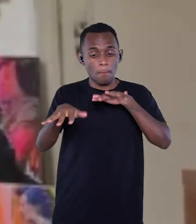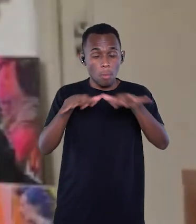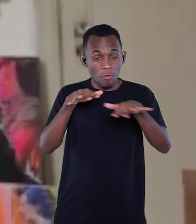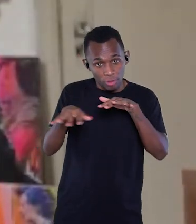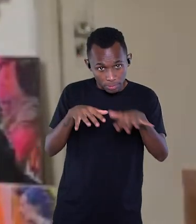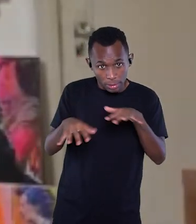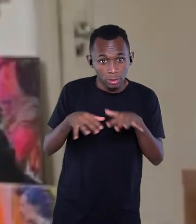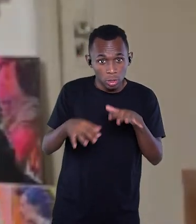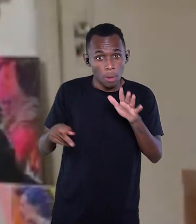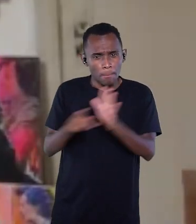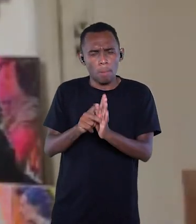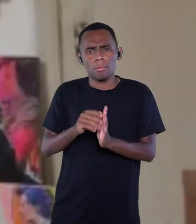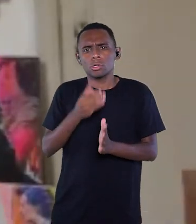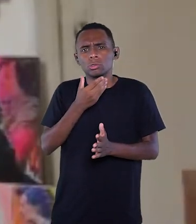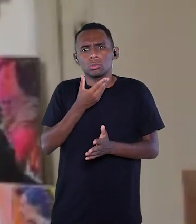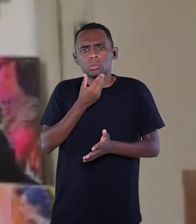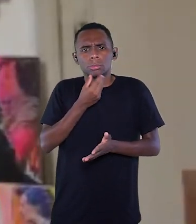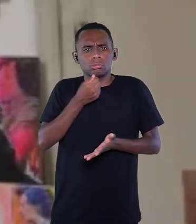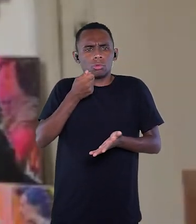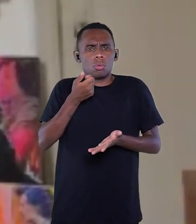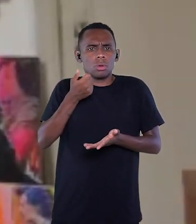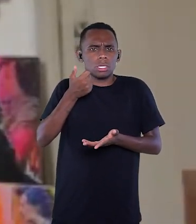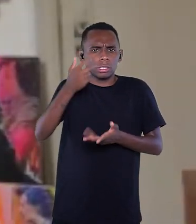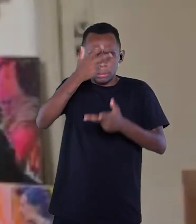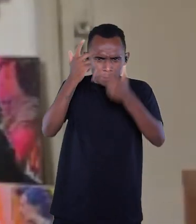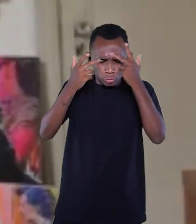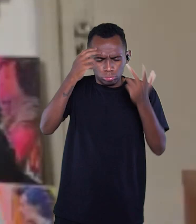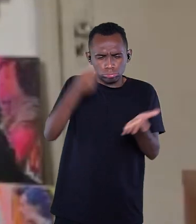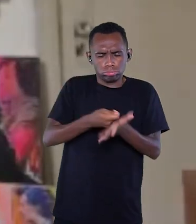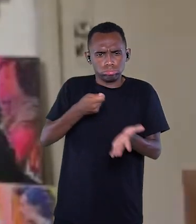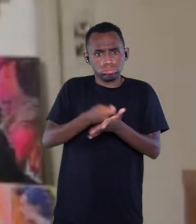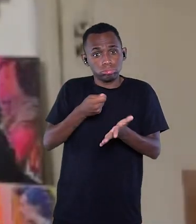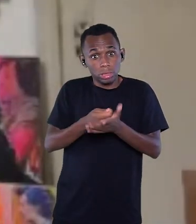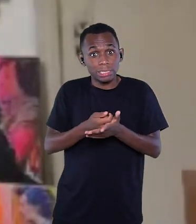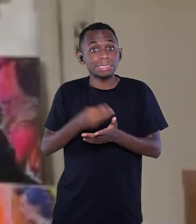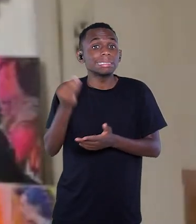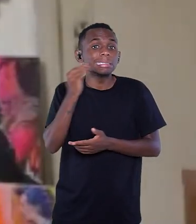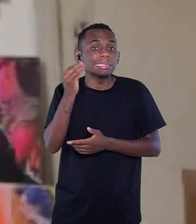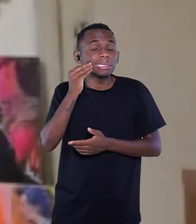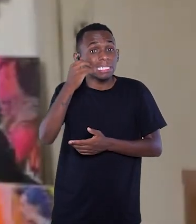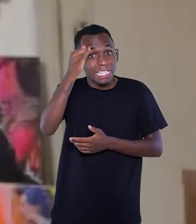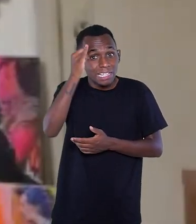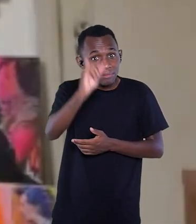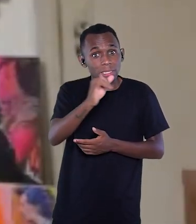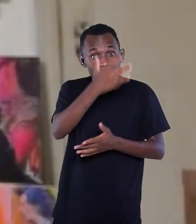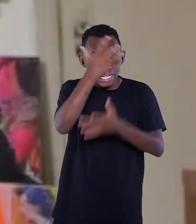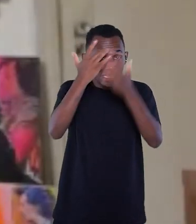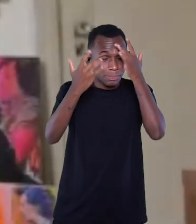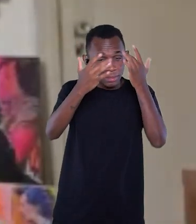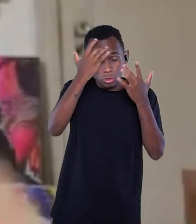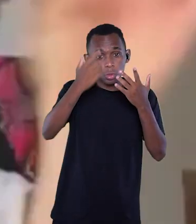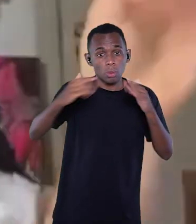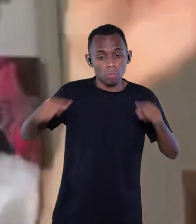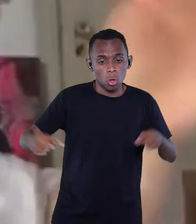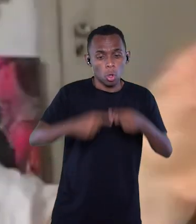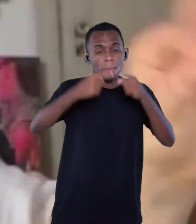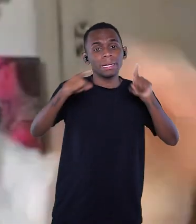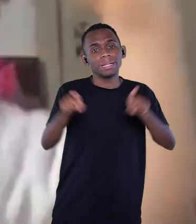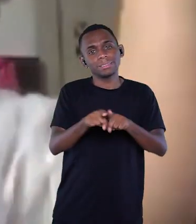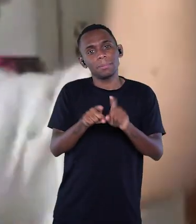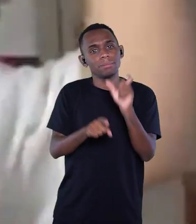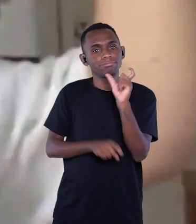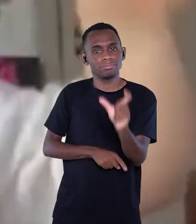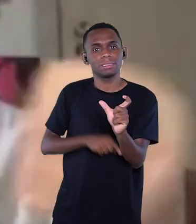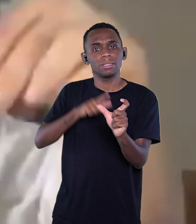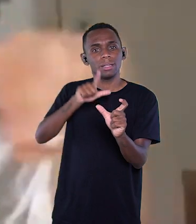movimento dos conservadores da ilha de Lesbos, tentando impedir que as pessoas se identificassem como lésbicas, né? Existe até uma